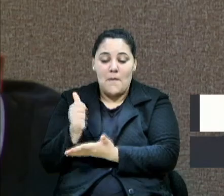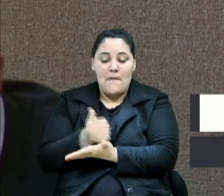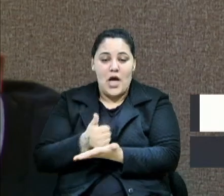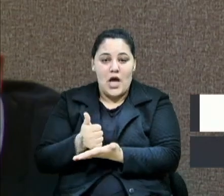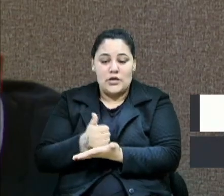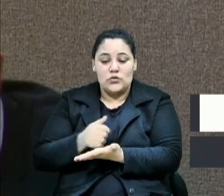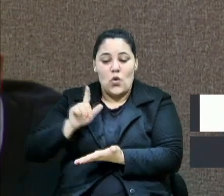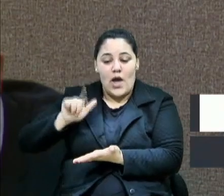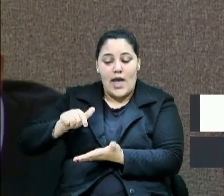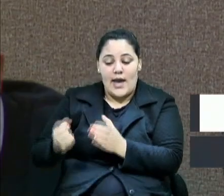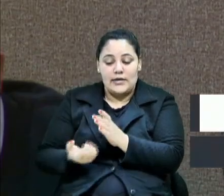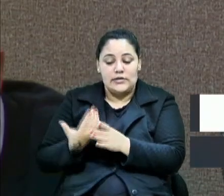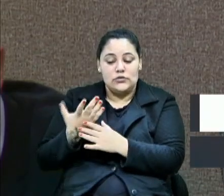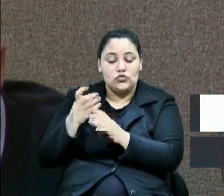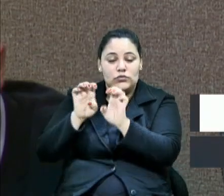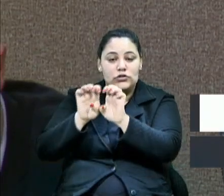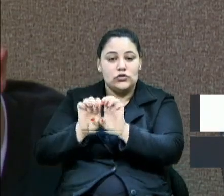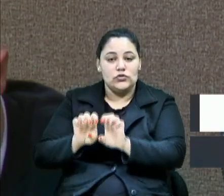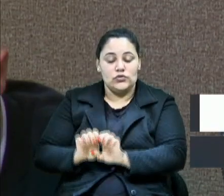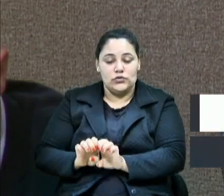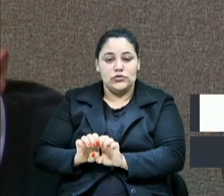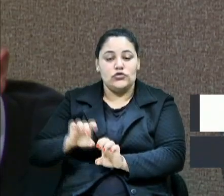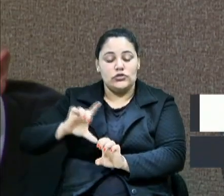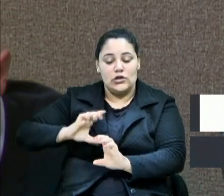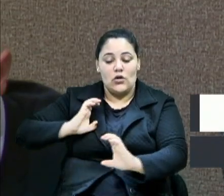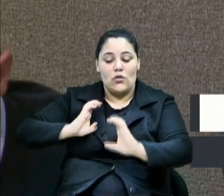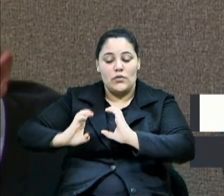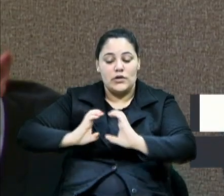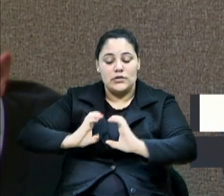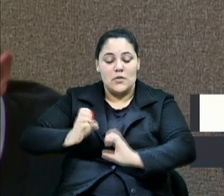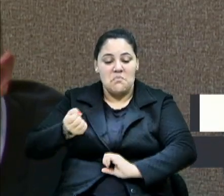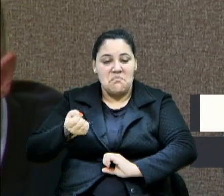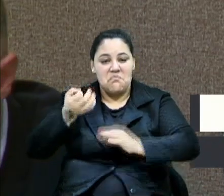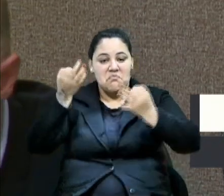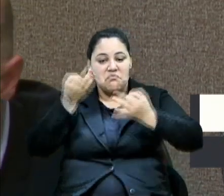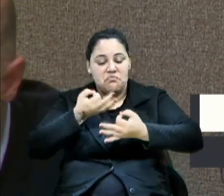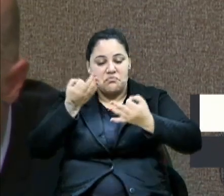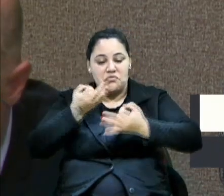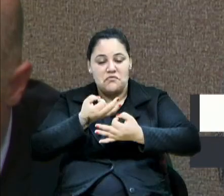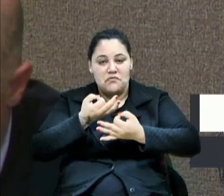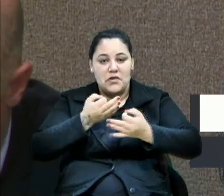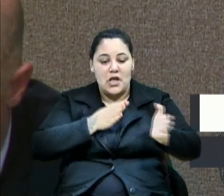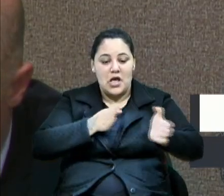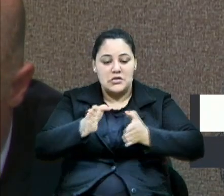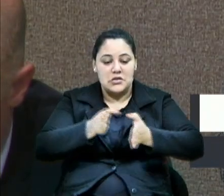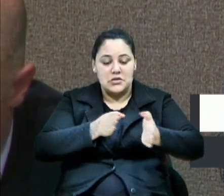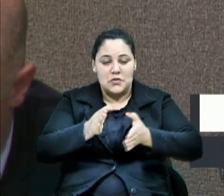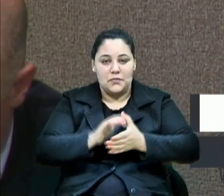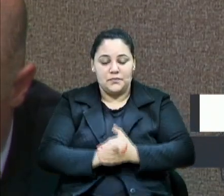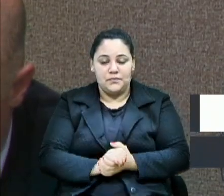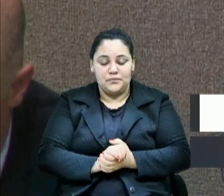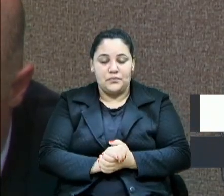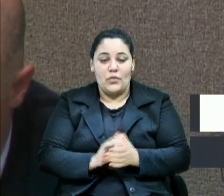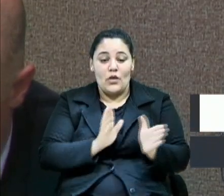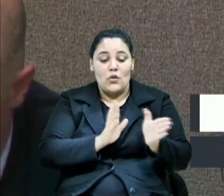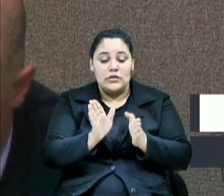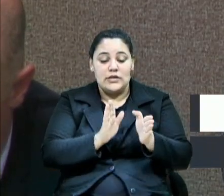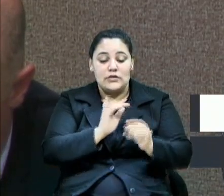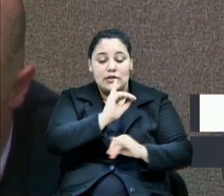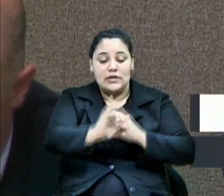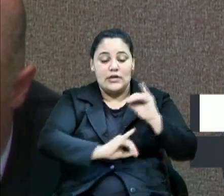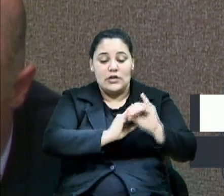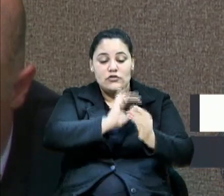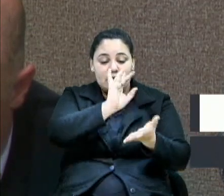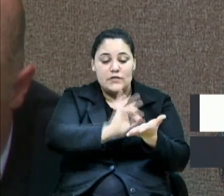de uma infraestrutura de telecomunicações moderna e acessível. O acesso à banda larga fixa no Brasil